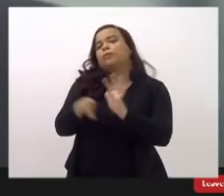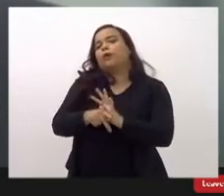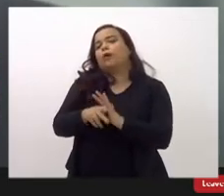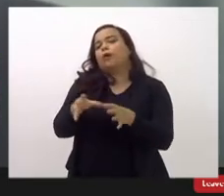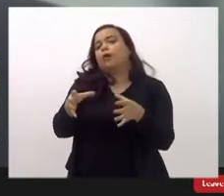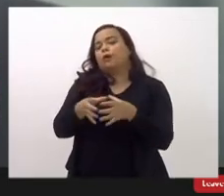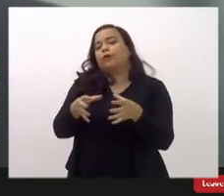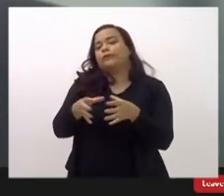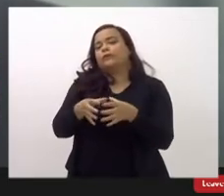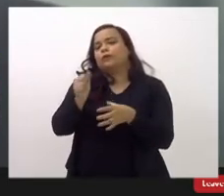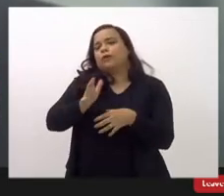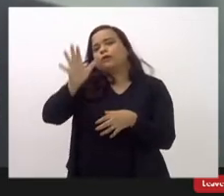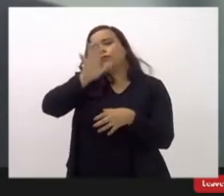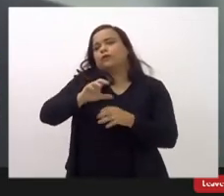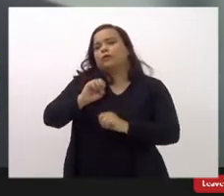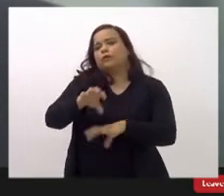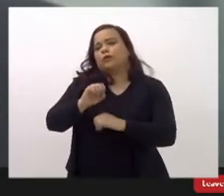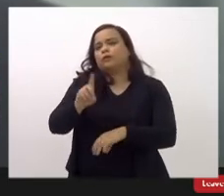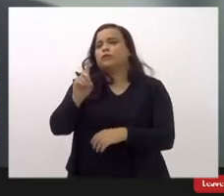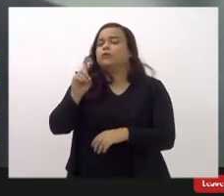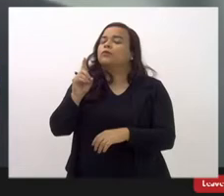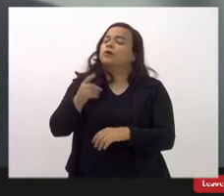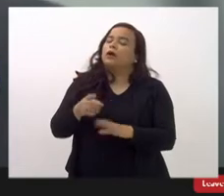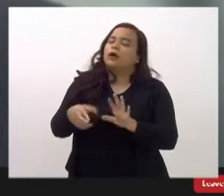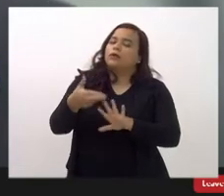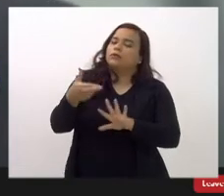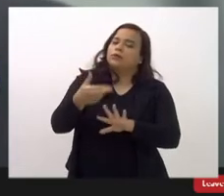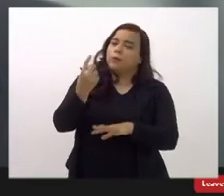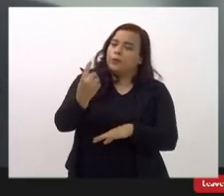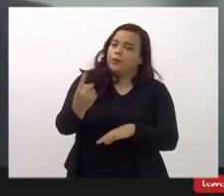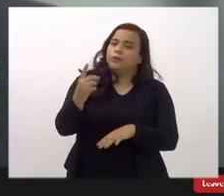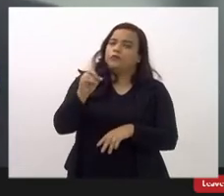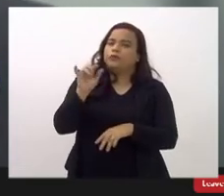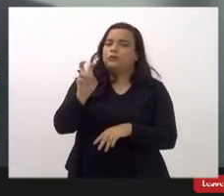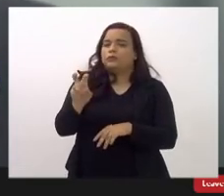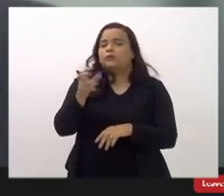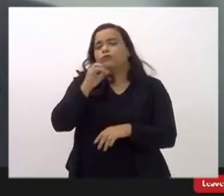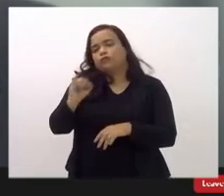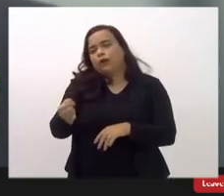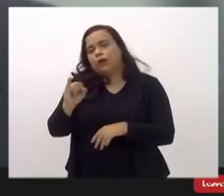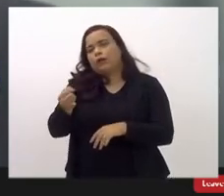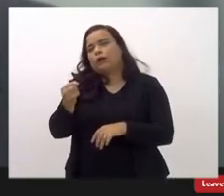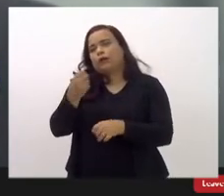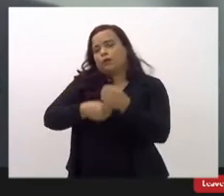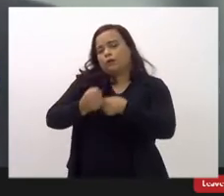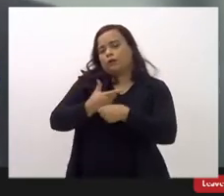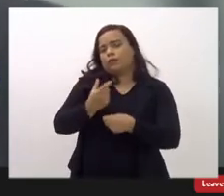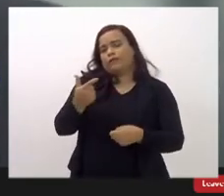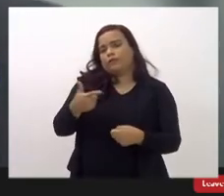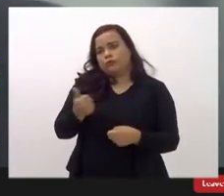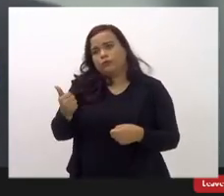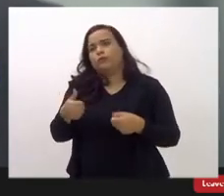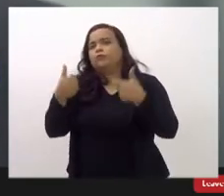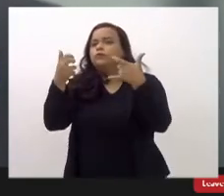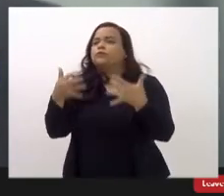de 5 de janeiro de 2021, que define as diretrizes curriculares para a educação profissional tecnológica,